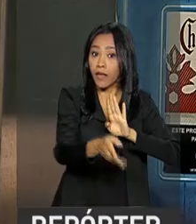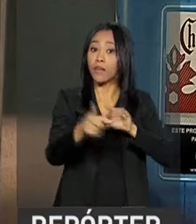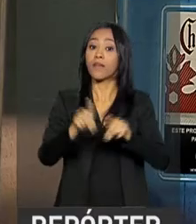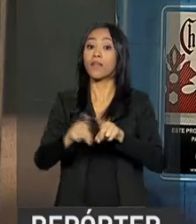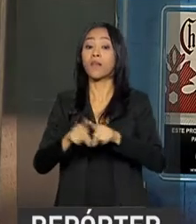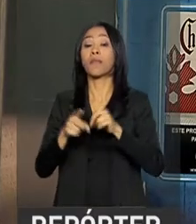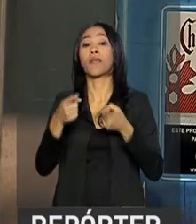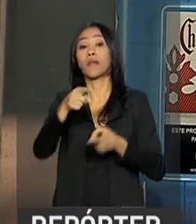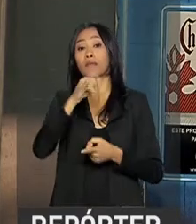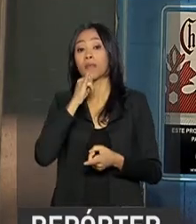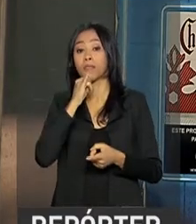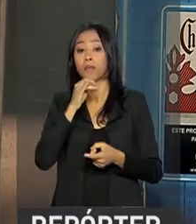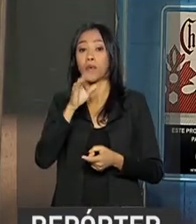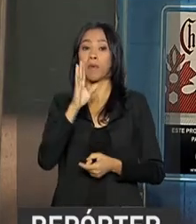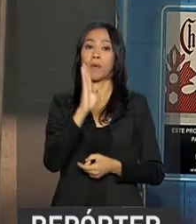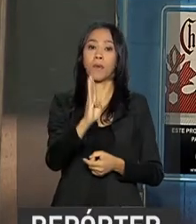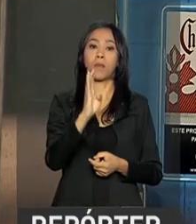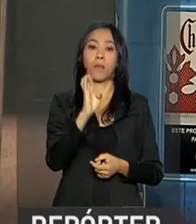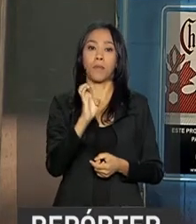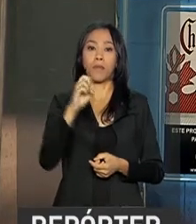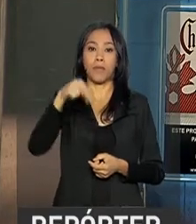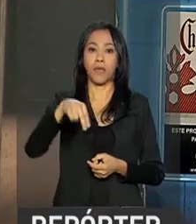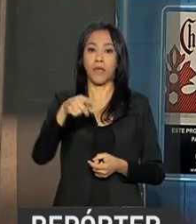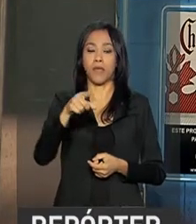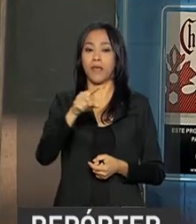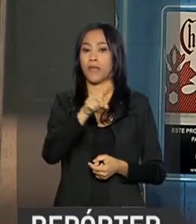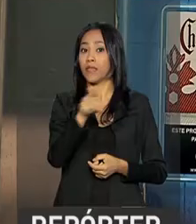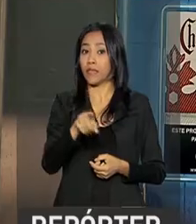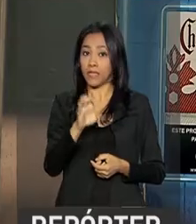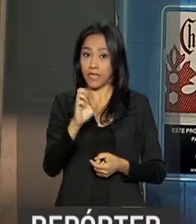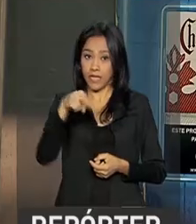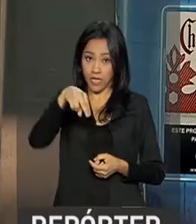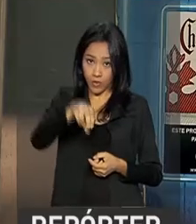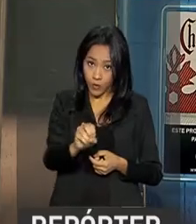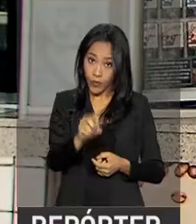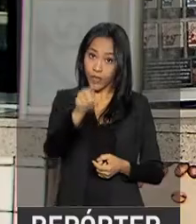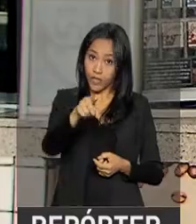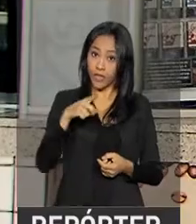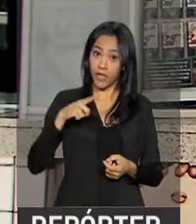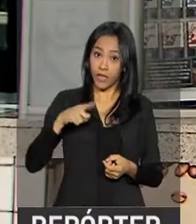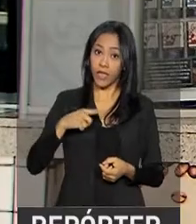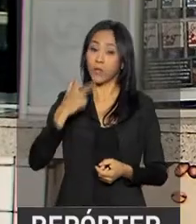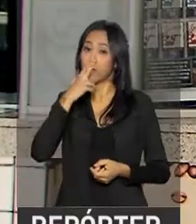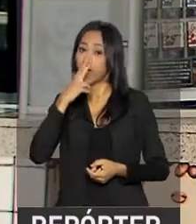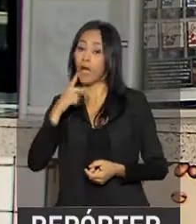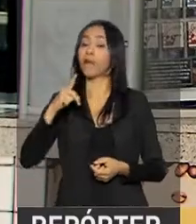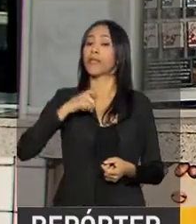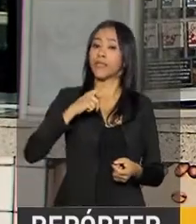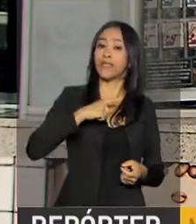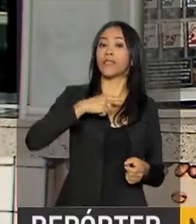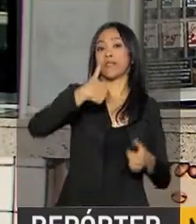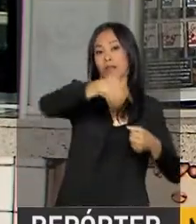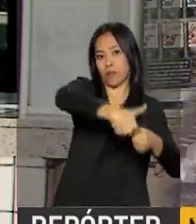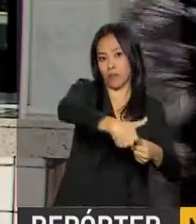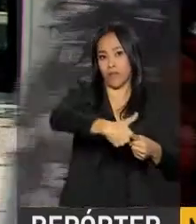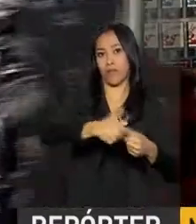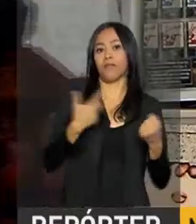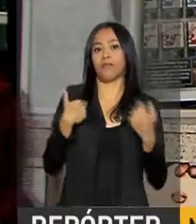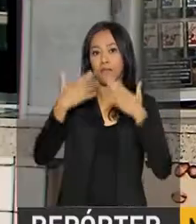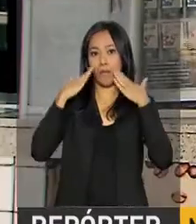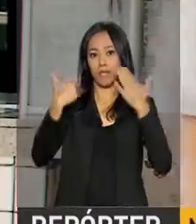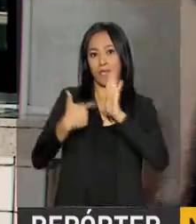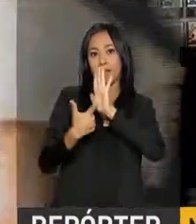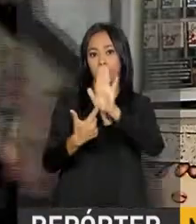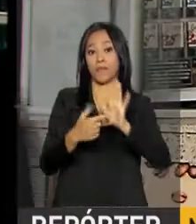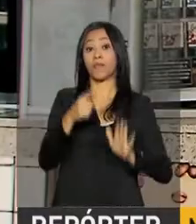como bz no por exemplo presente no cigarro e na gasolina os comerciantes vão ter um prazo de até dois anos para